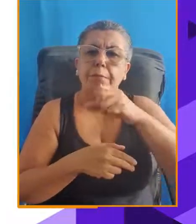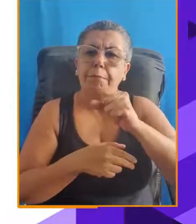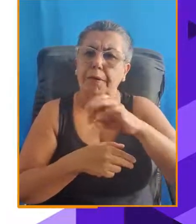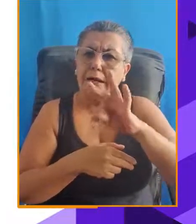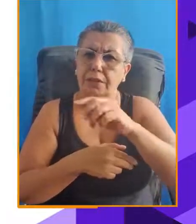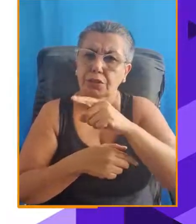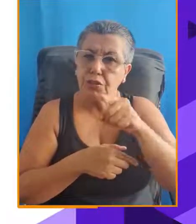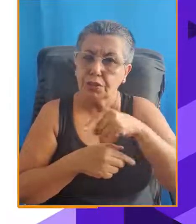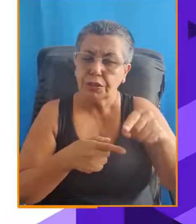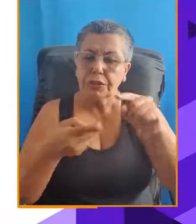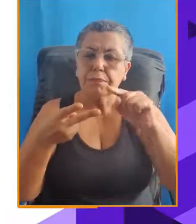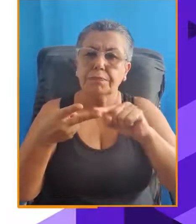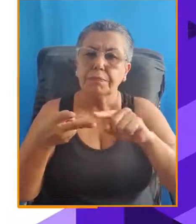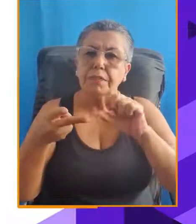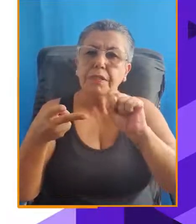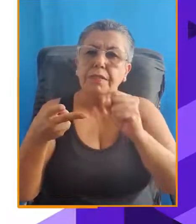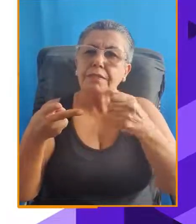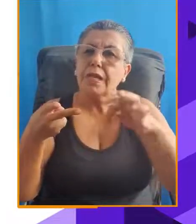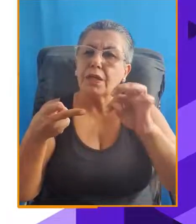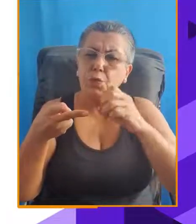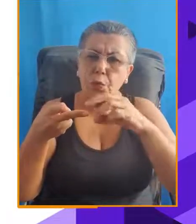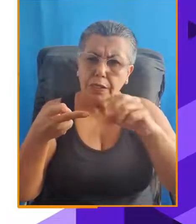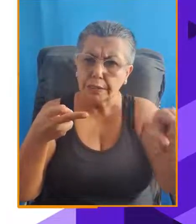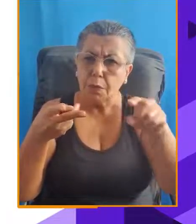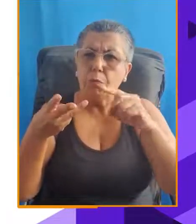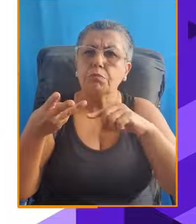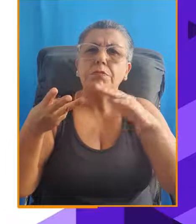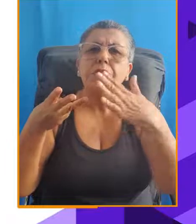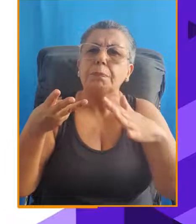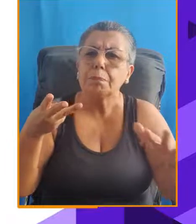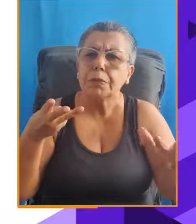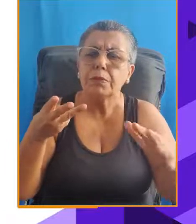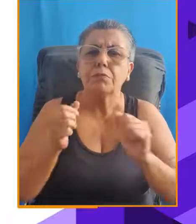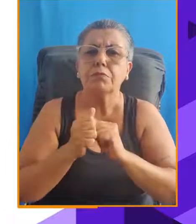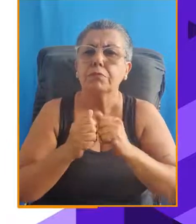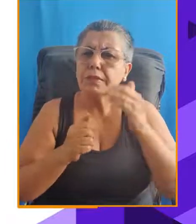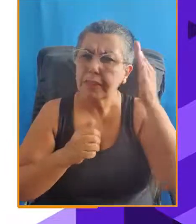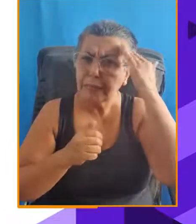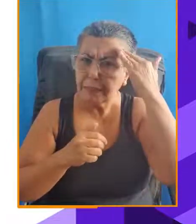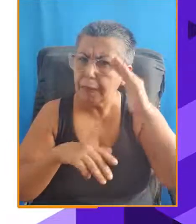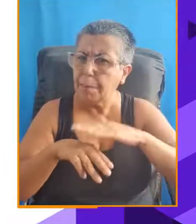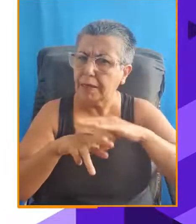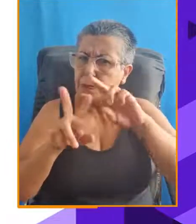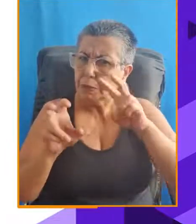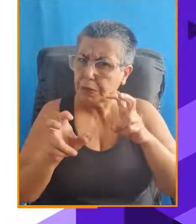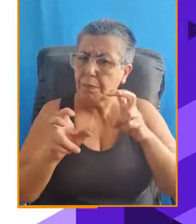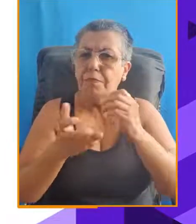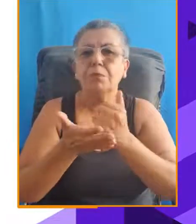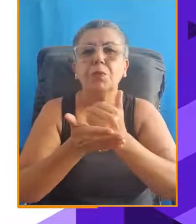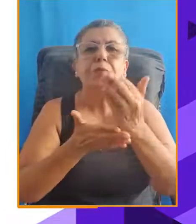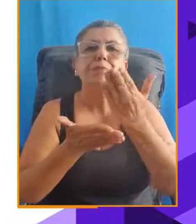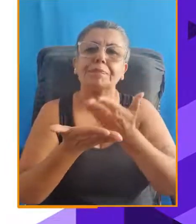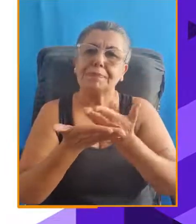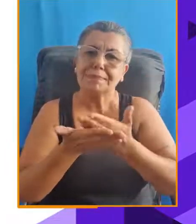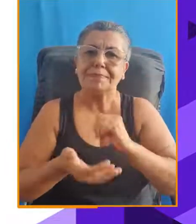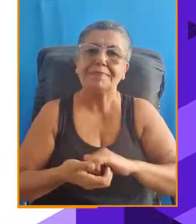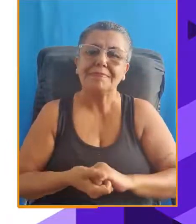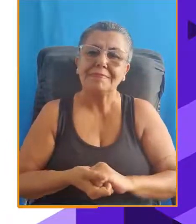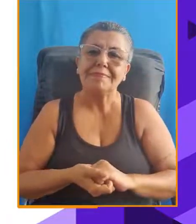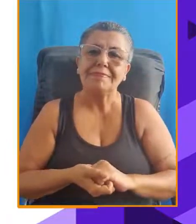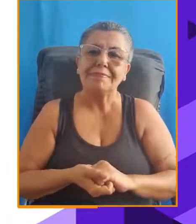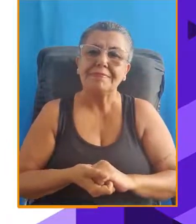matiz, saturação e brilho. Queres entender mais sobre o assunto? Então, vamos começar os estudos.